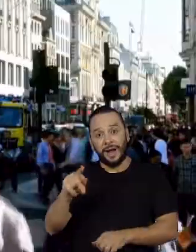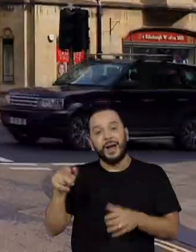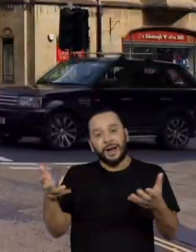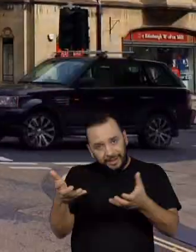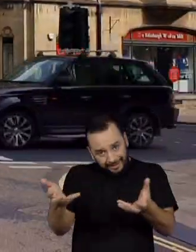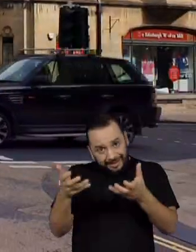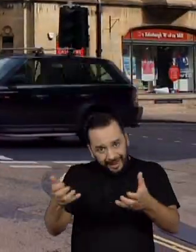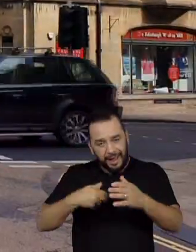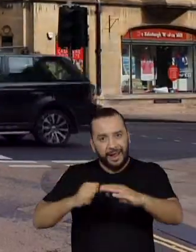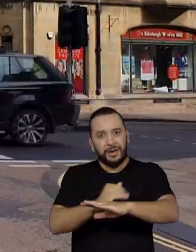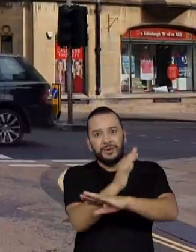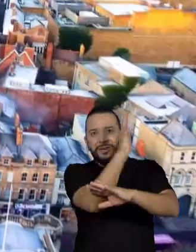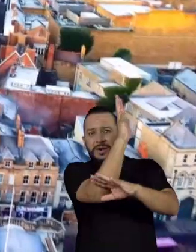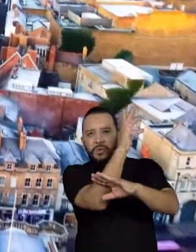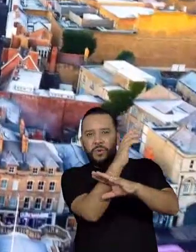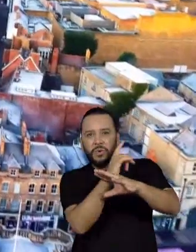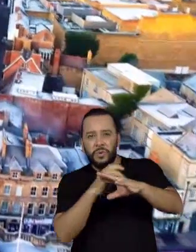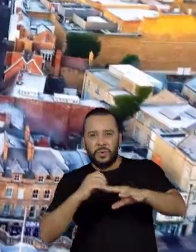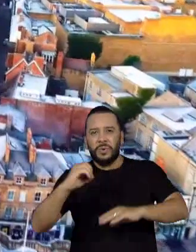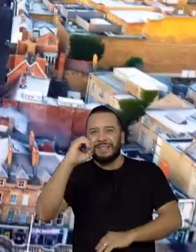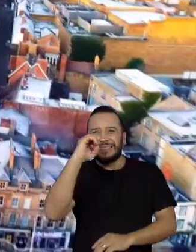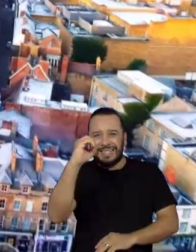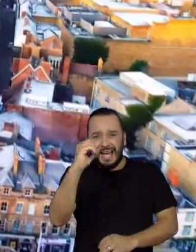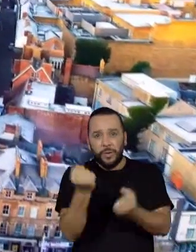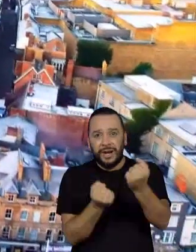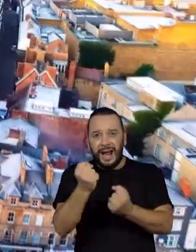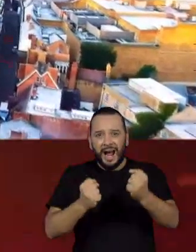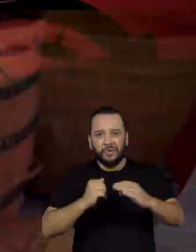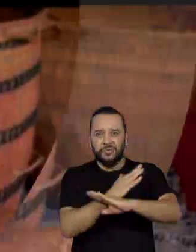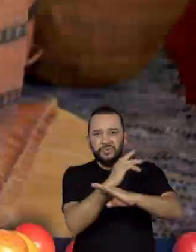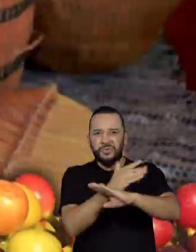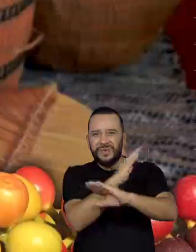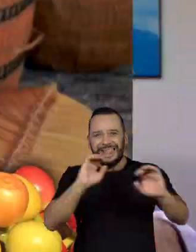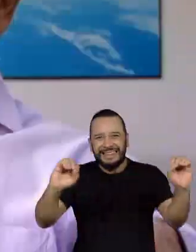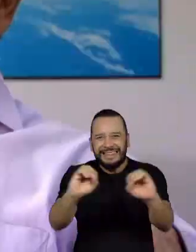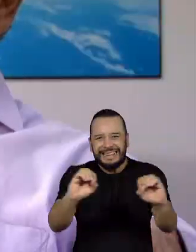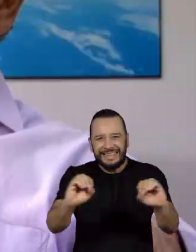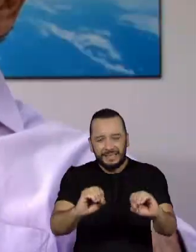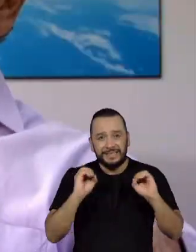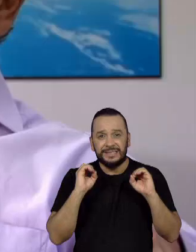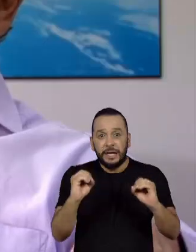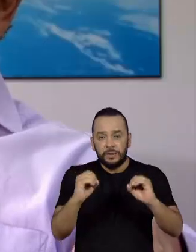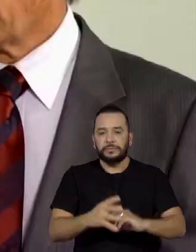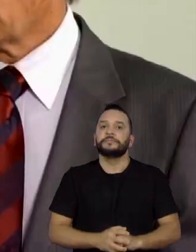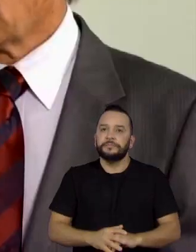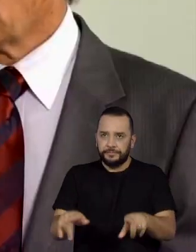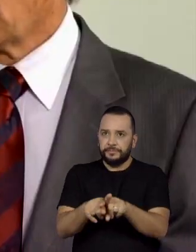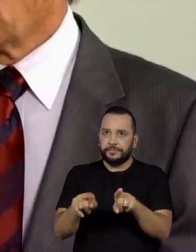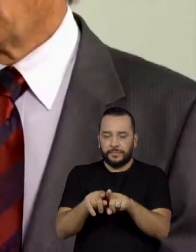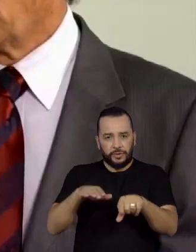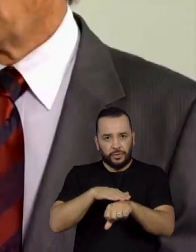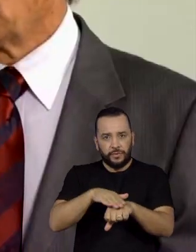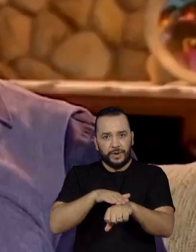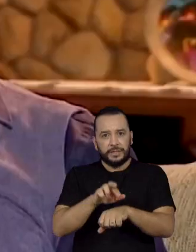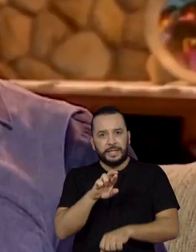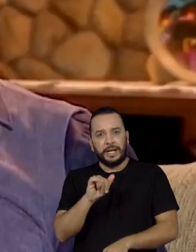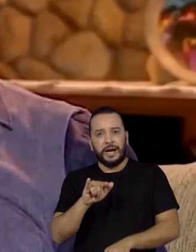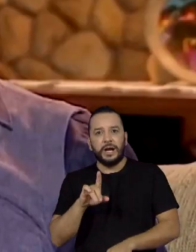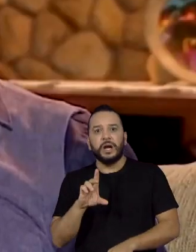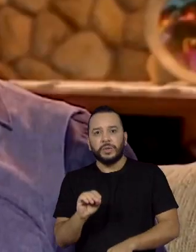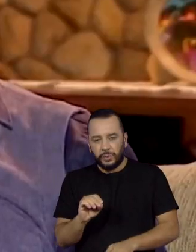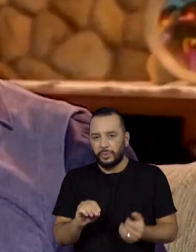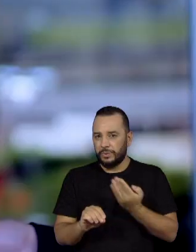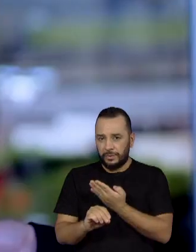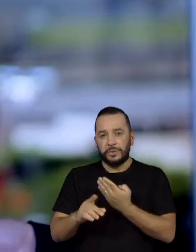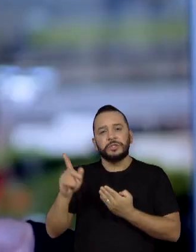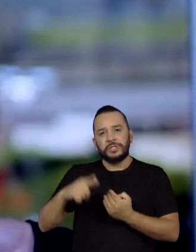de emissão de gases poluentes por veículos. E uma conversa exclusiva com Ricardo Galvão, um dos